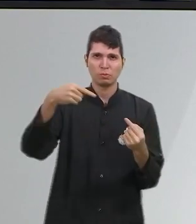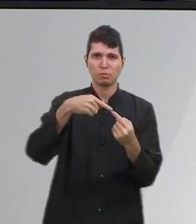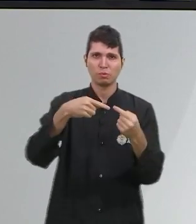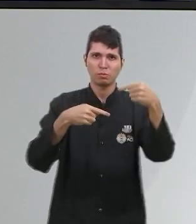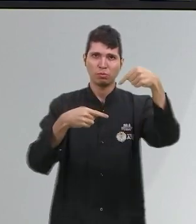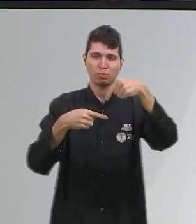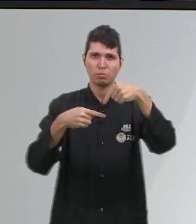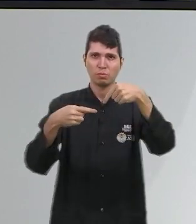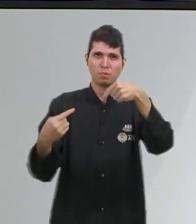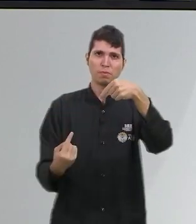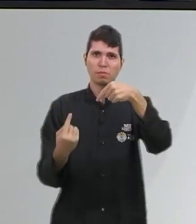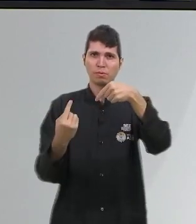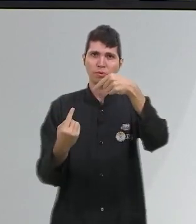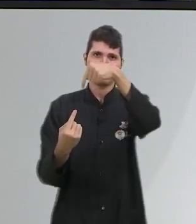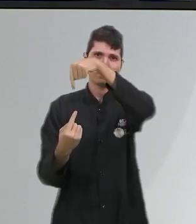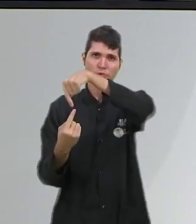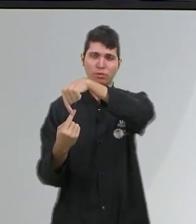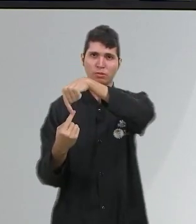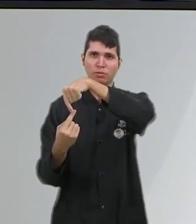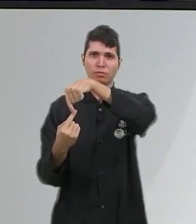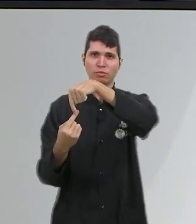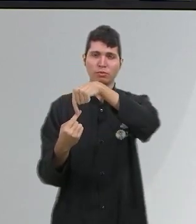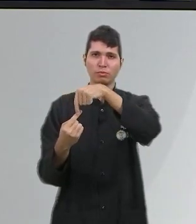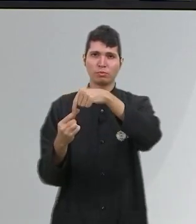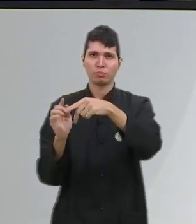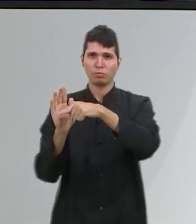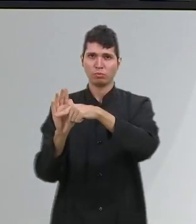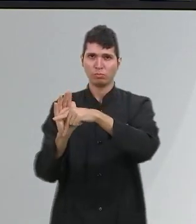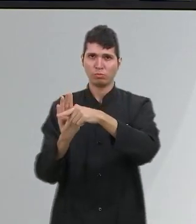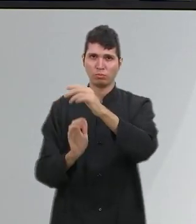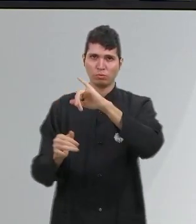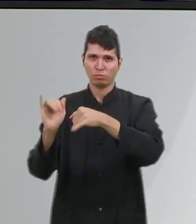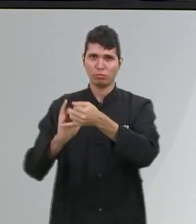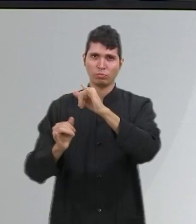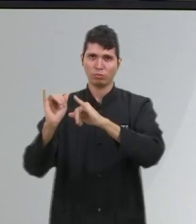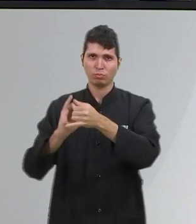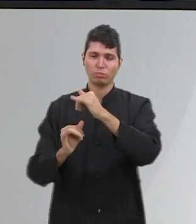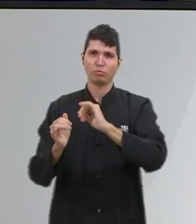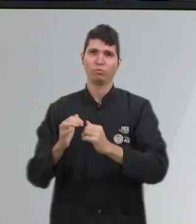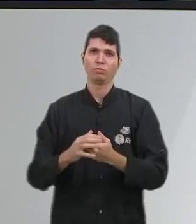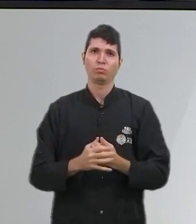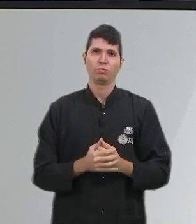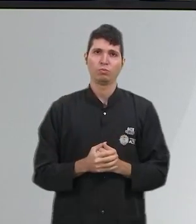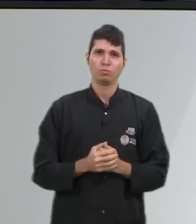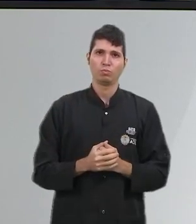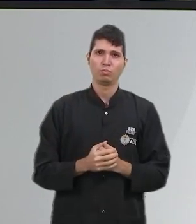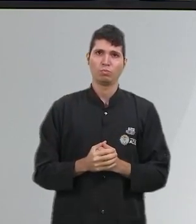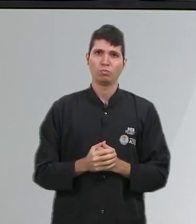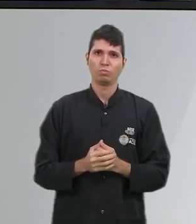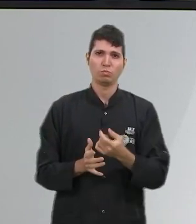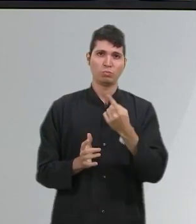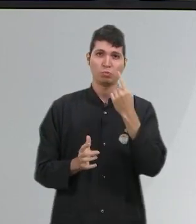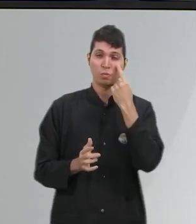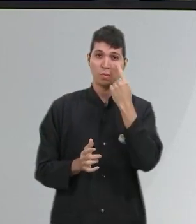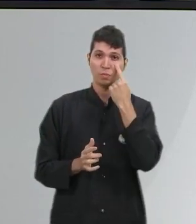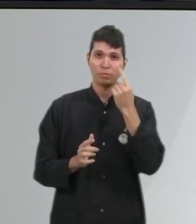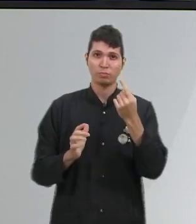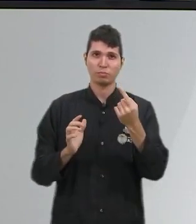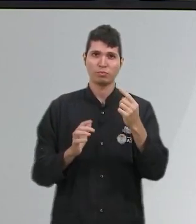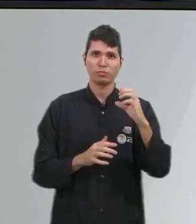vai acontecer naquela substância. Eu peguei aqui, ó, a mesma fórmula molecular que eu trabalhei aqui,